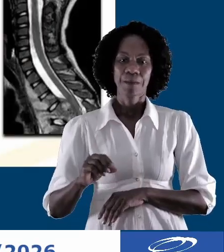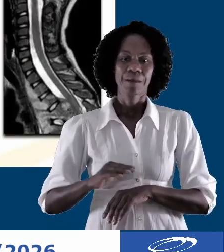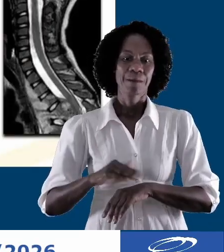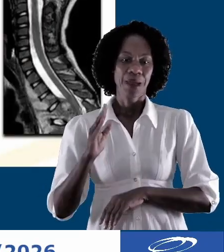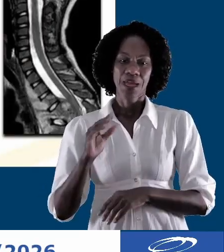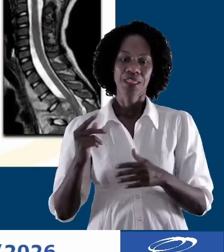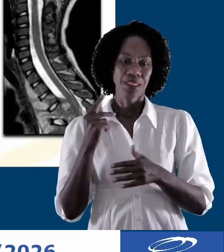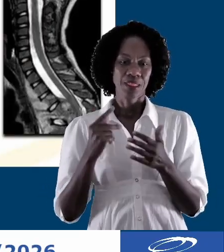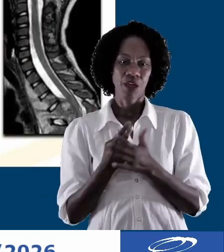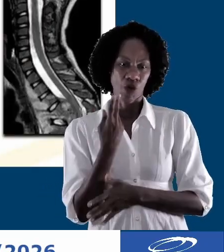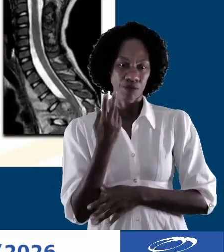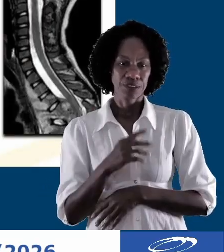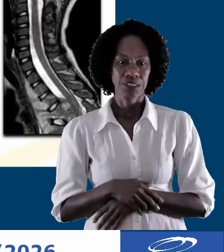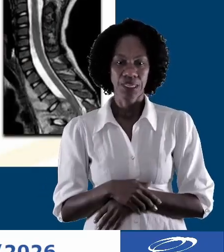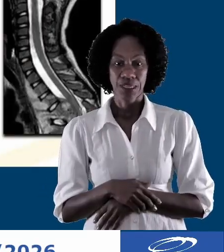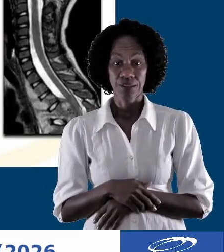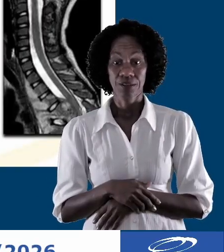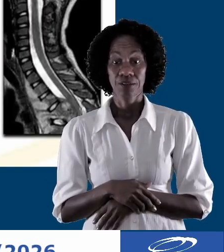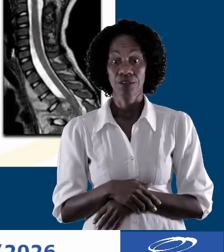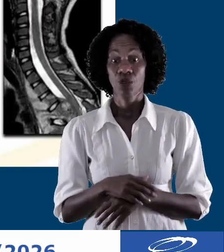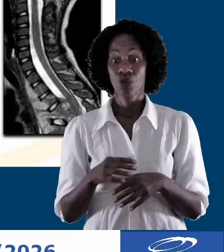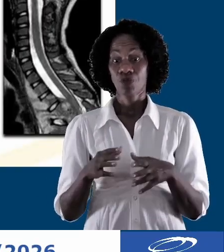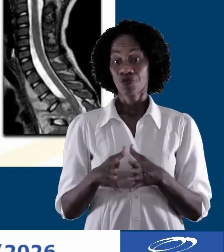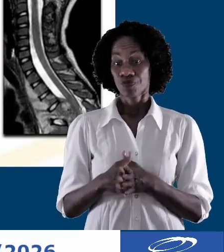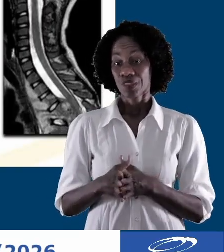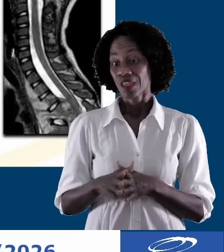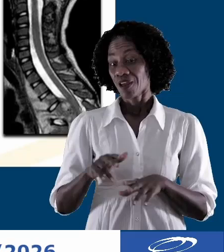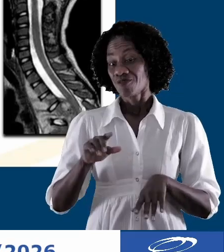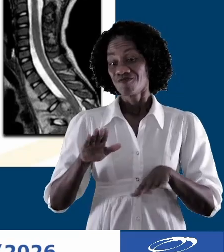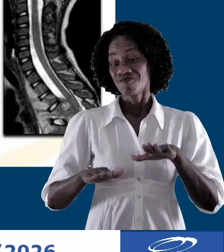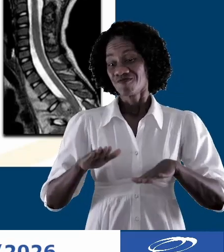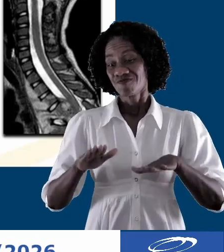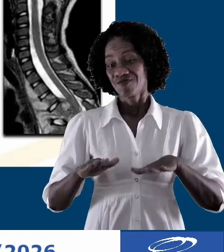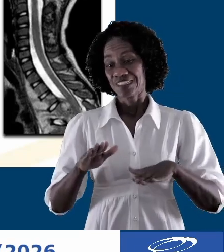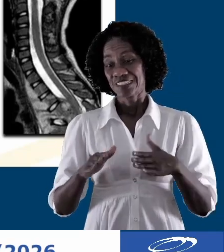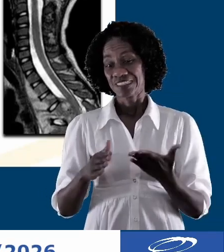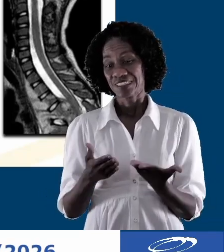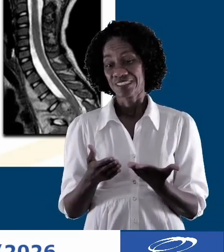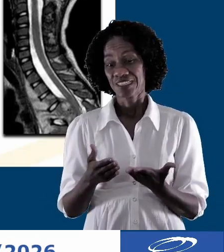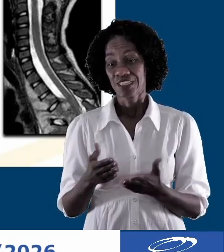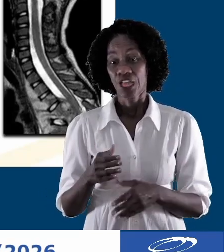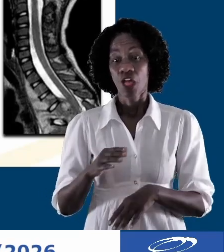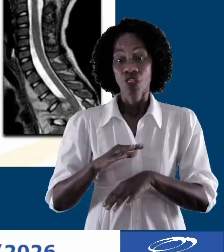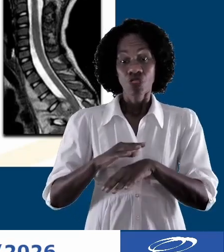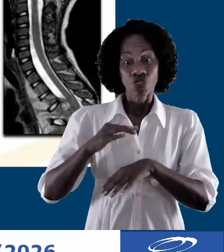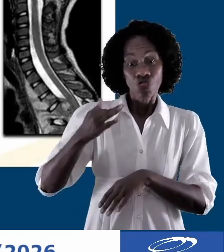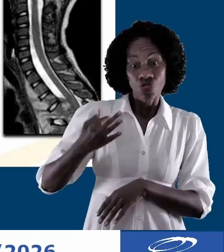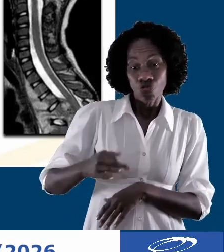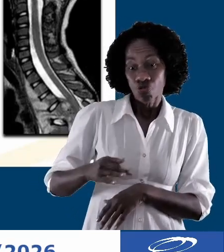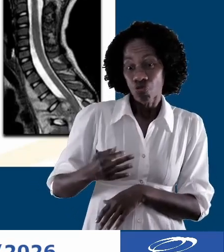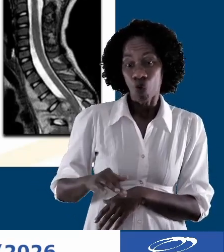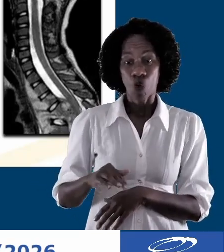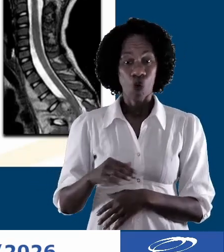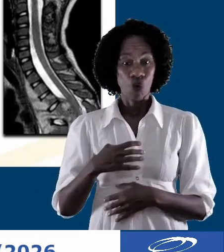Em relação à apresentação clínica, é muito variável. A dor é o sintoma mais comum. Historicamente, se demorava em